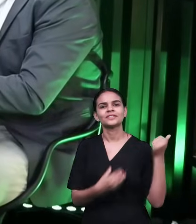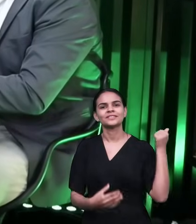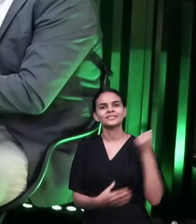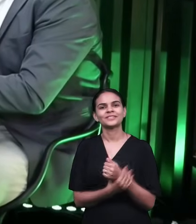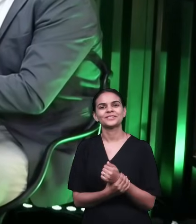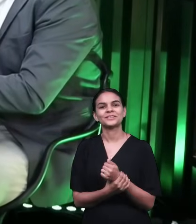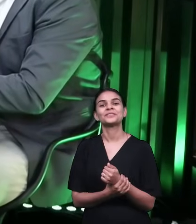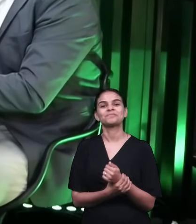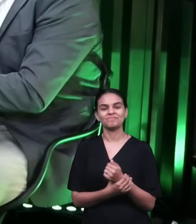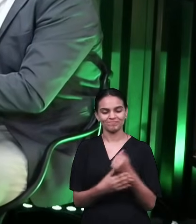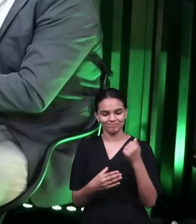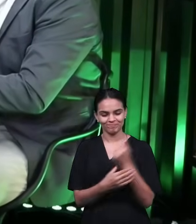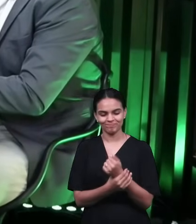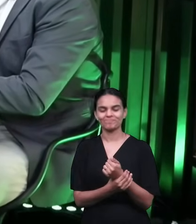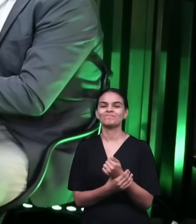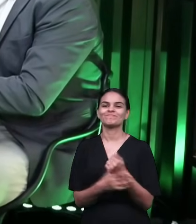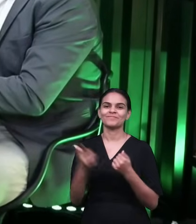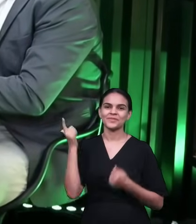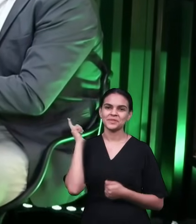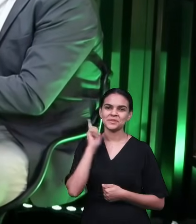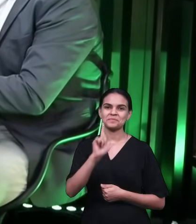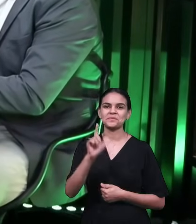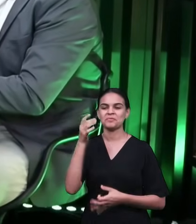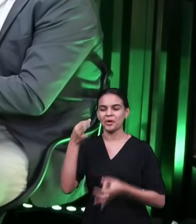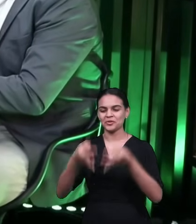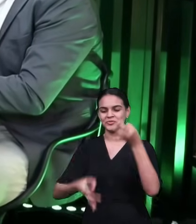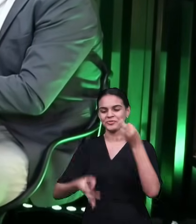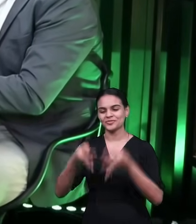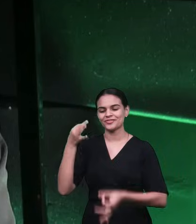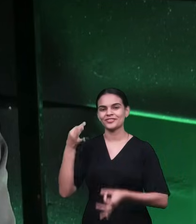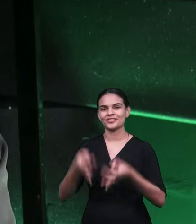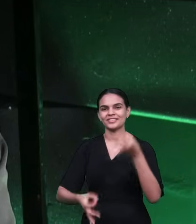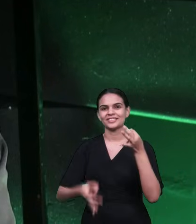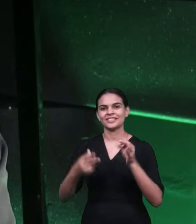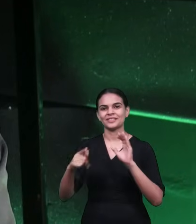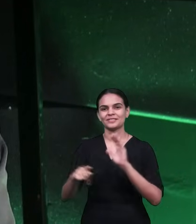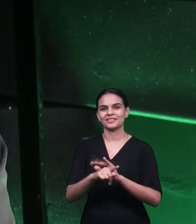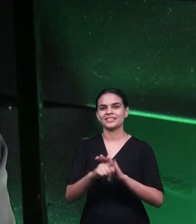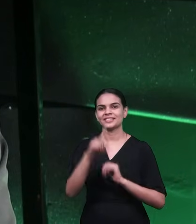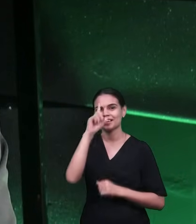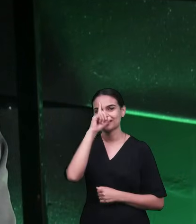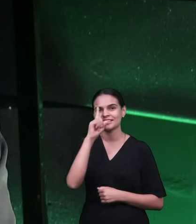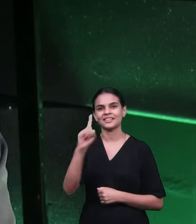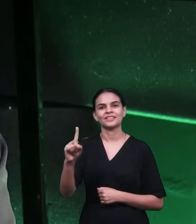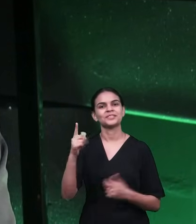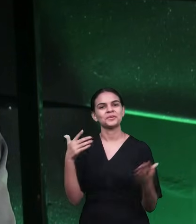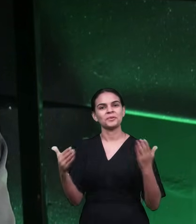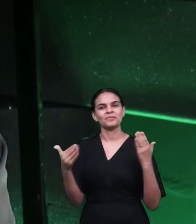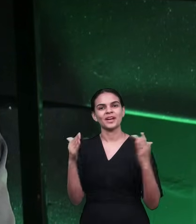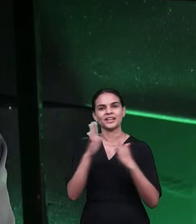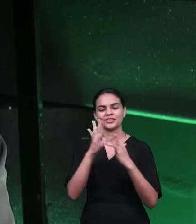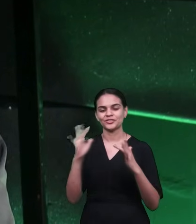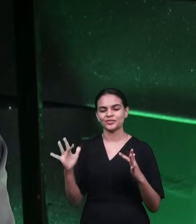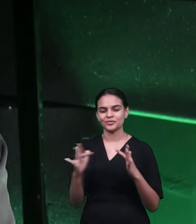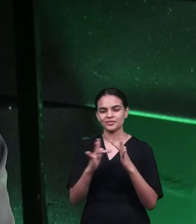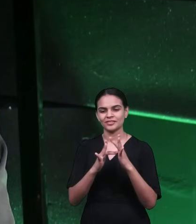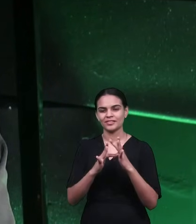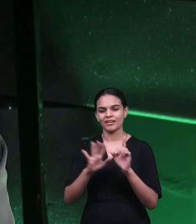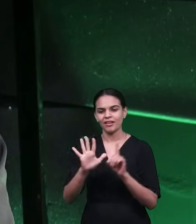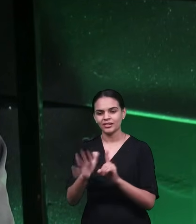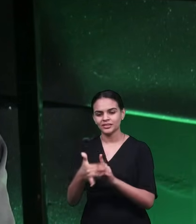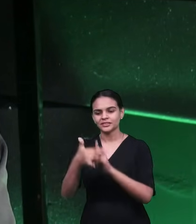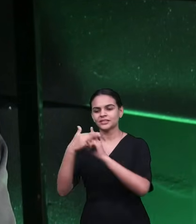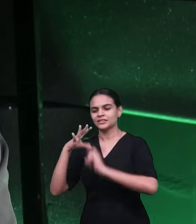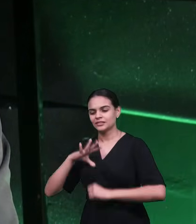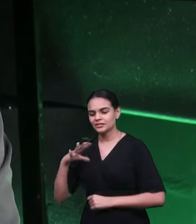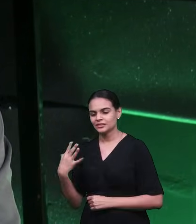justiça. A justiça de Deus, ela tem um nome. É o Senhor Jesus, né? É o Senhor Jesus que nos resgata e nos leva